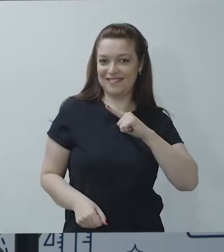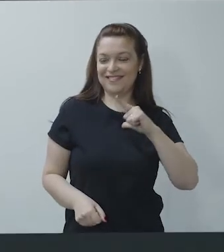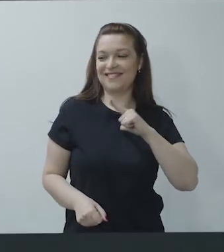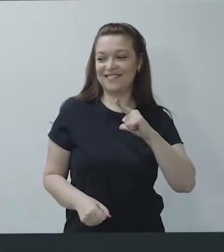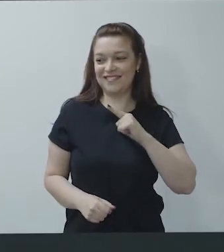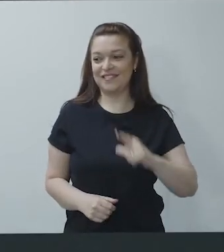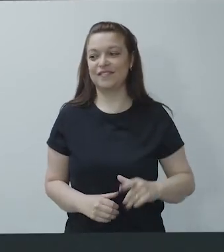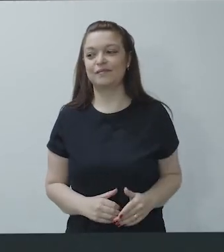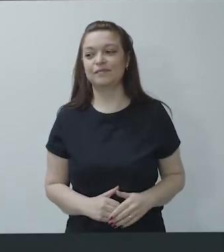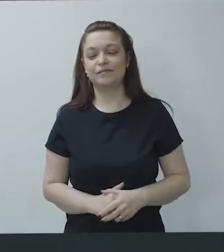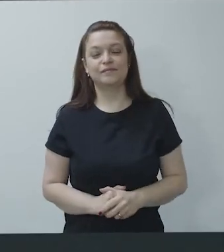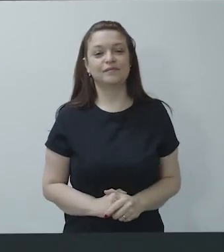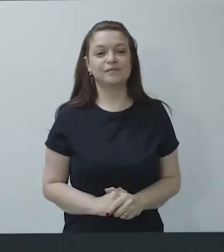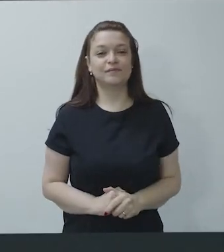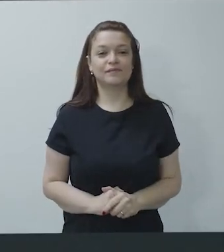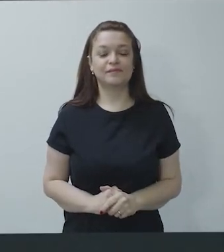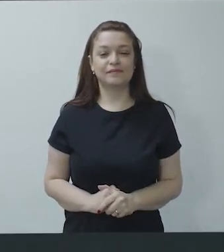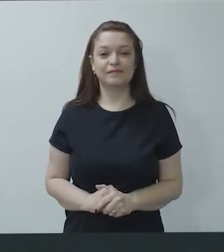1 aqui.